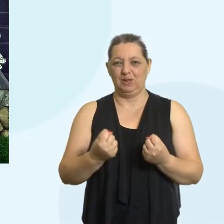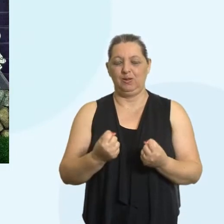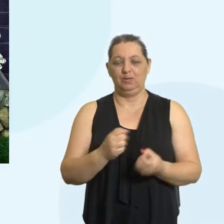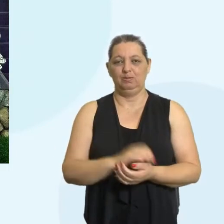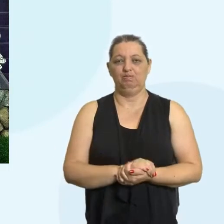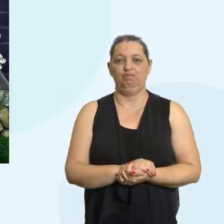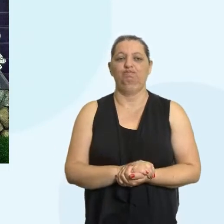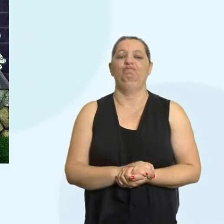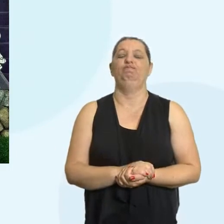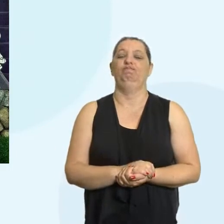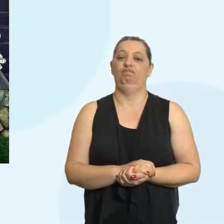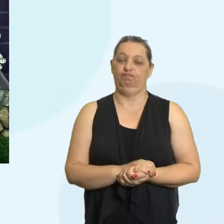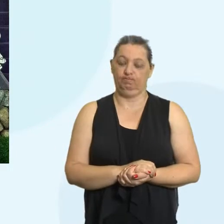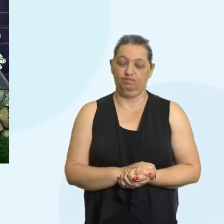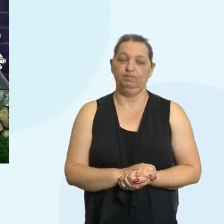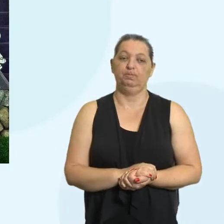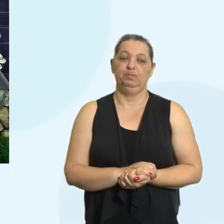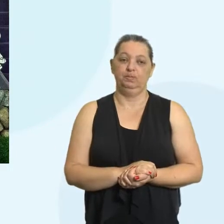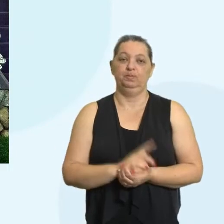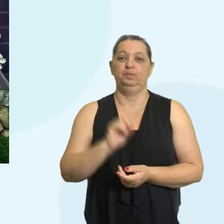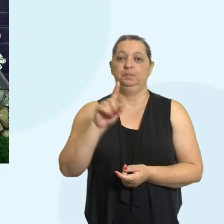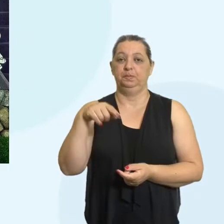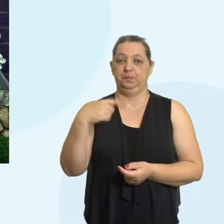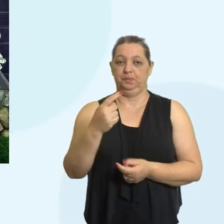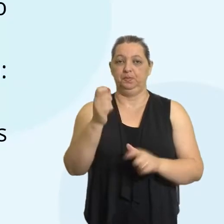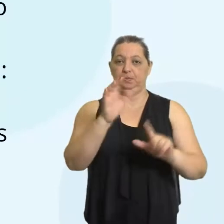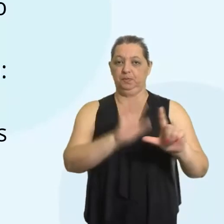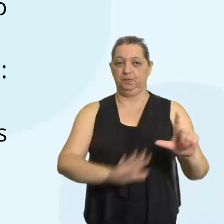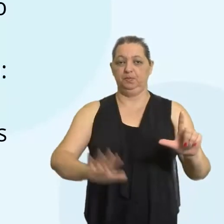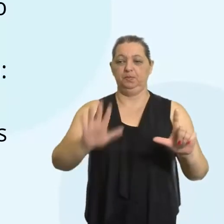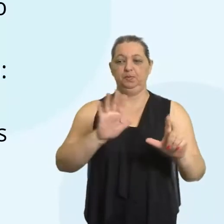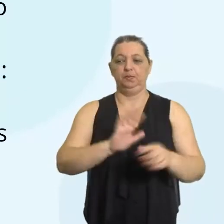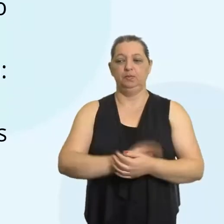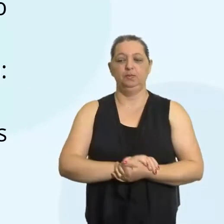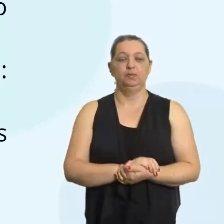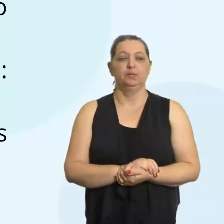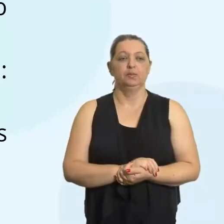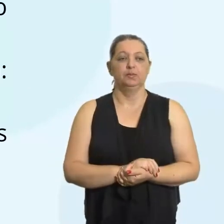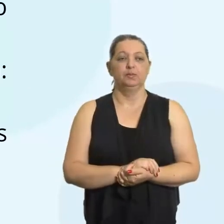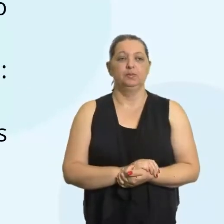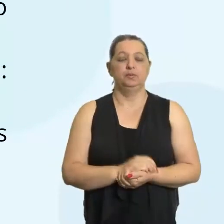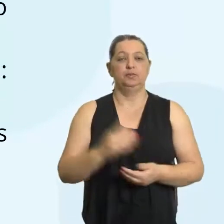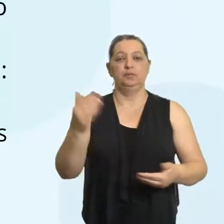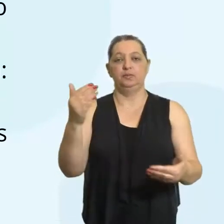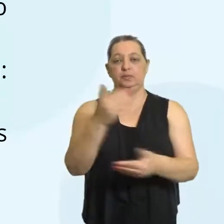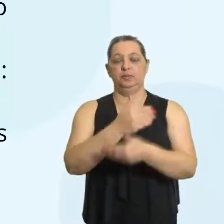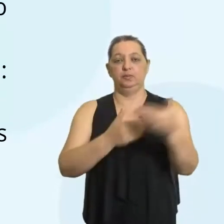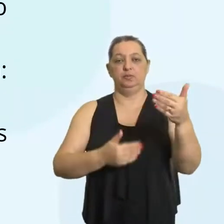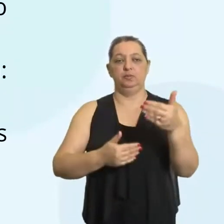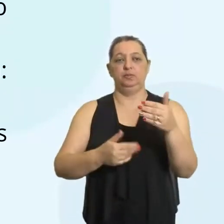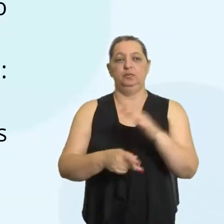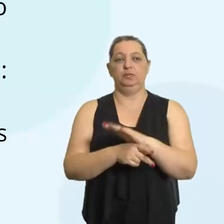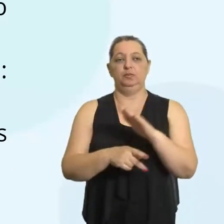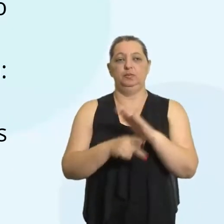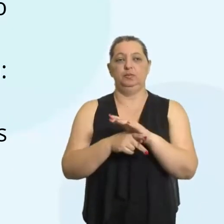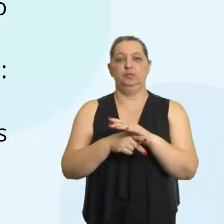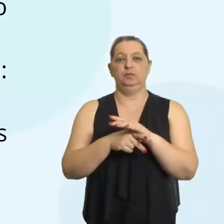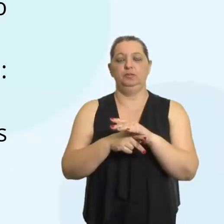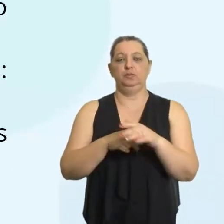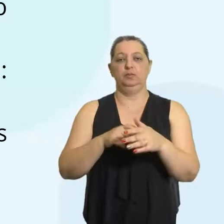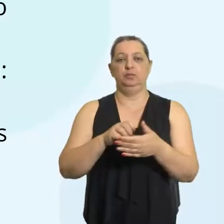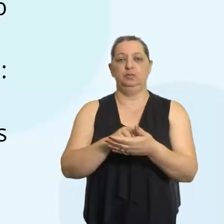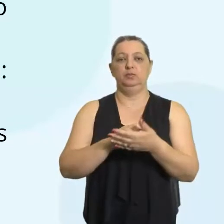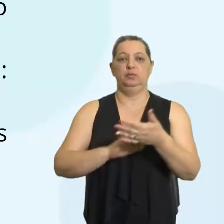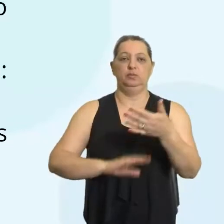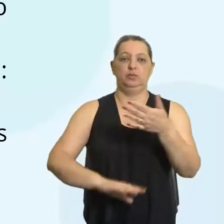começamos pesado e aí passando para a próxima para o próximo slide gente vai falar de uma unidade curricular